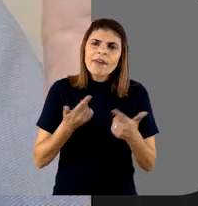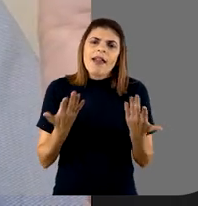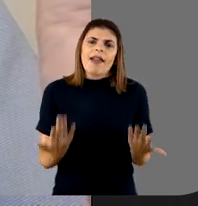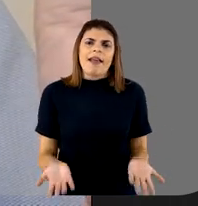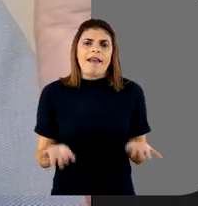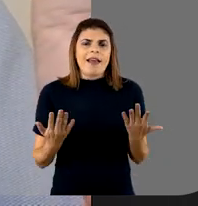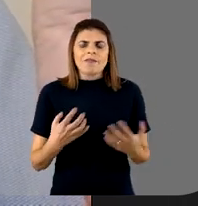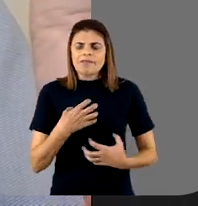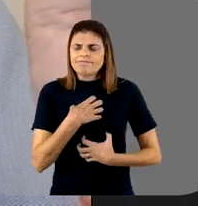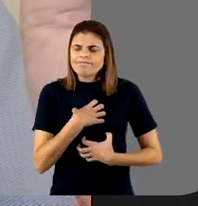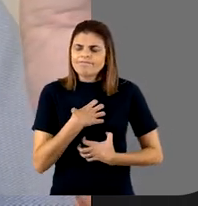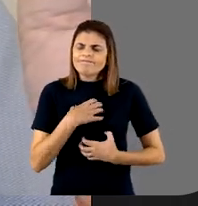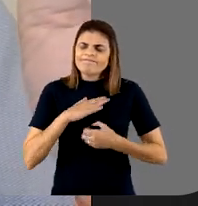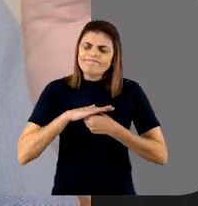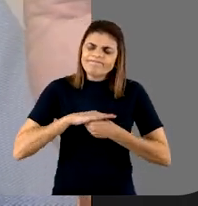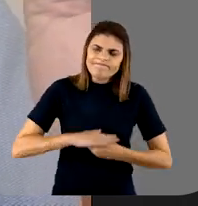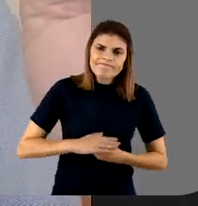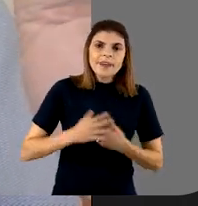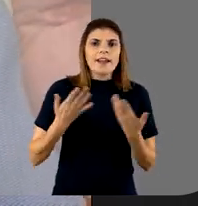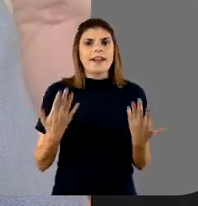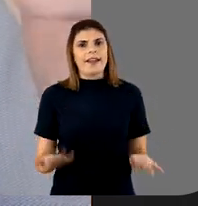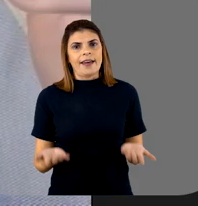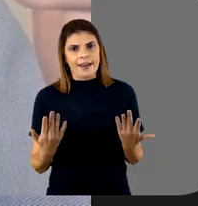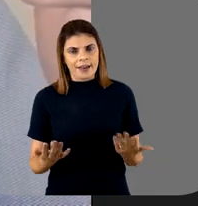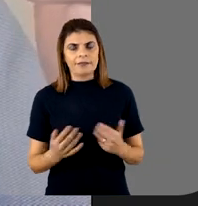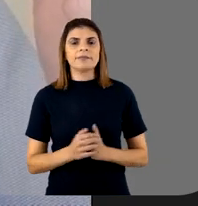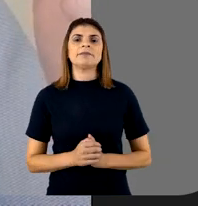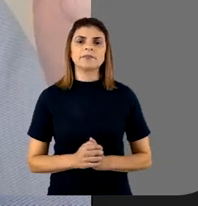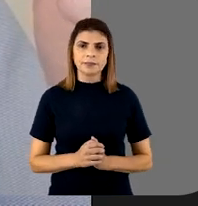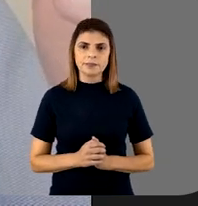fica um pouco mais leve, né? Então,